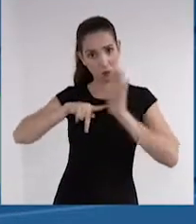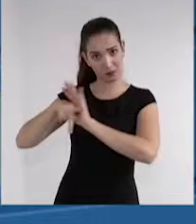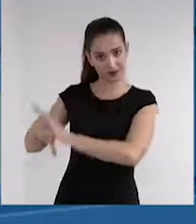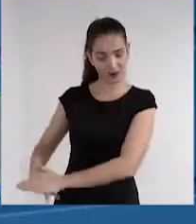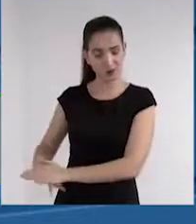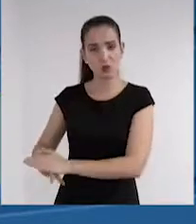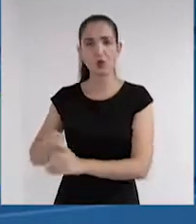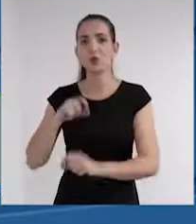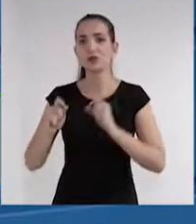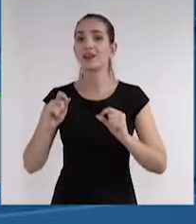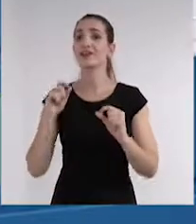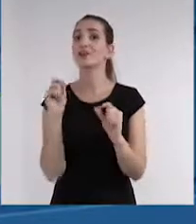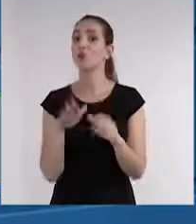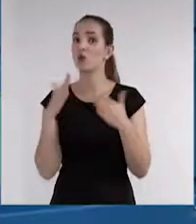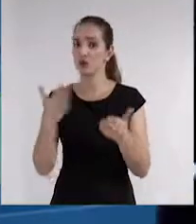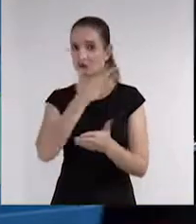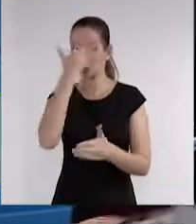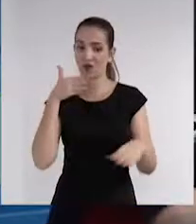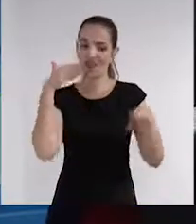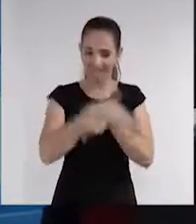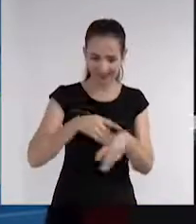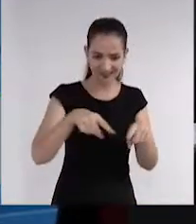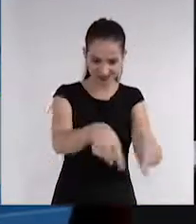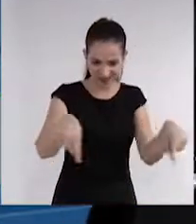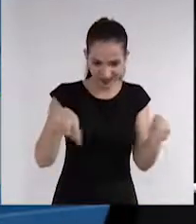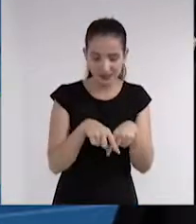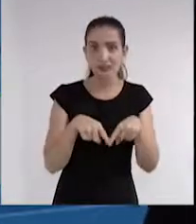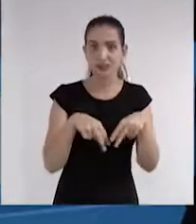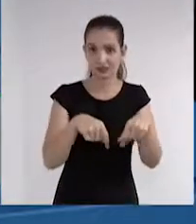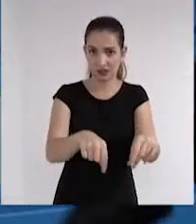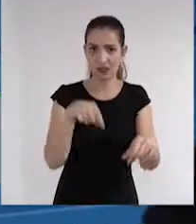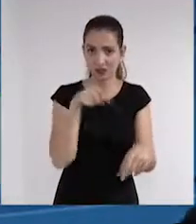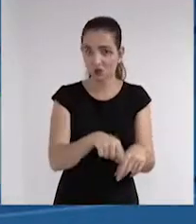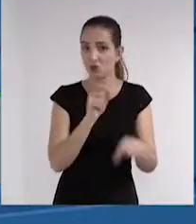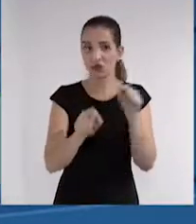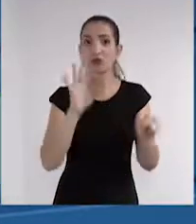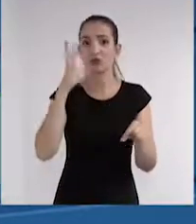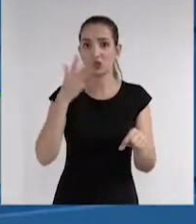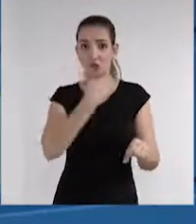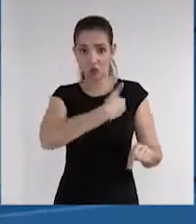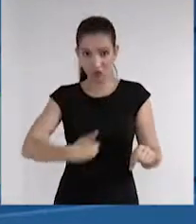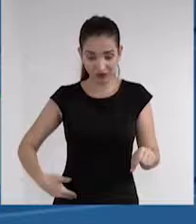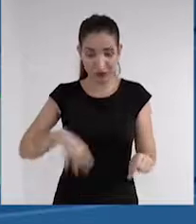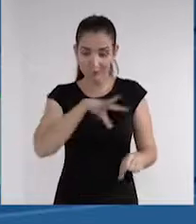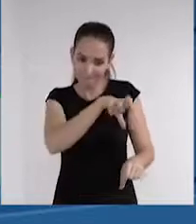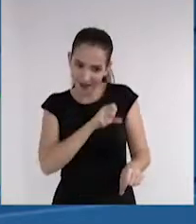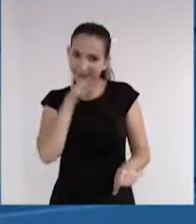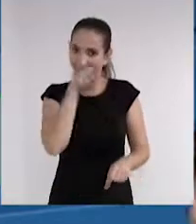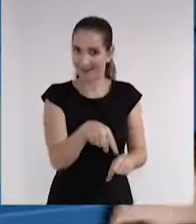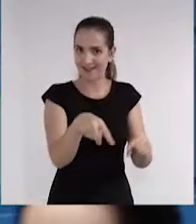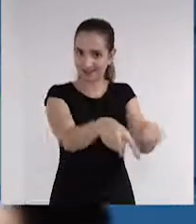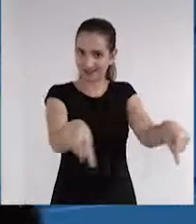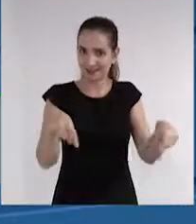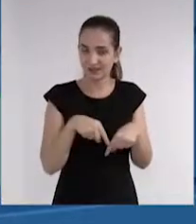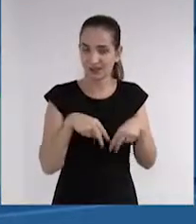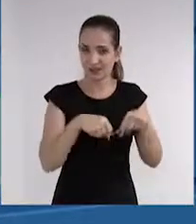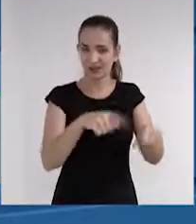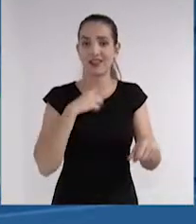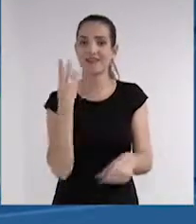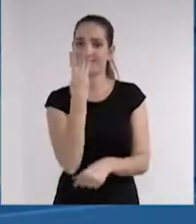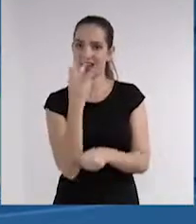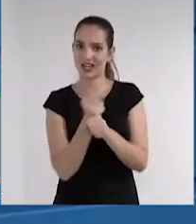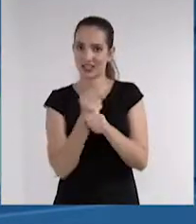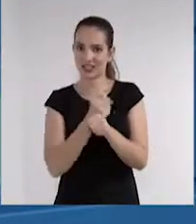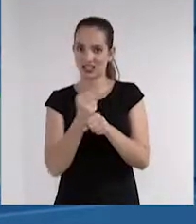benfeitorias, depois o Estado recebe aquela terra de volta. Aliás, 3 anos de carência, quando